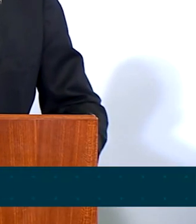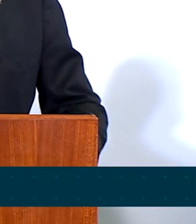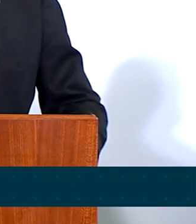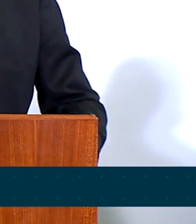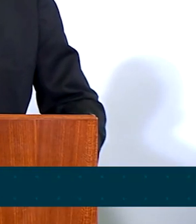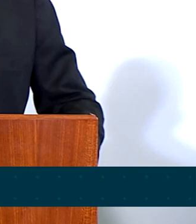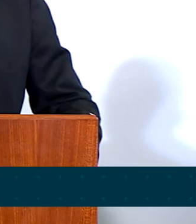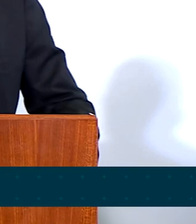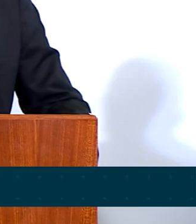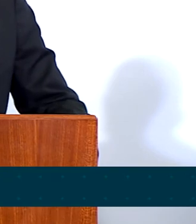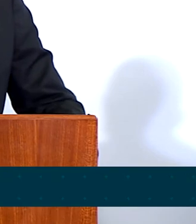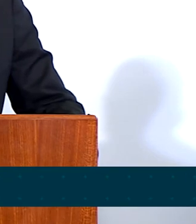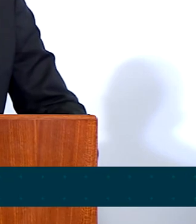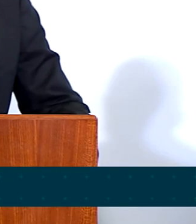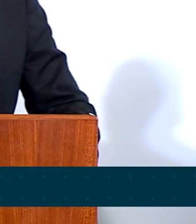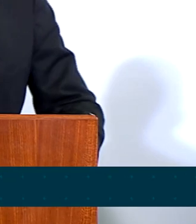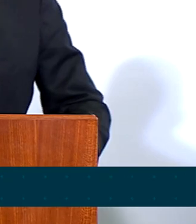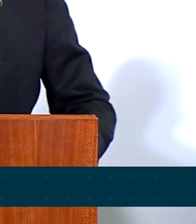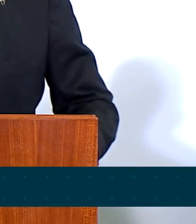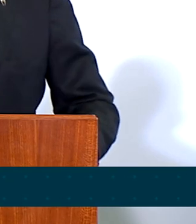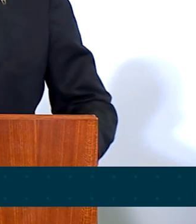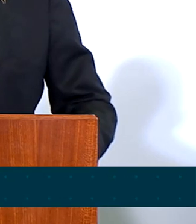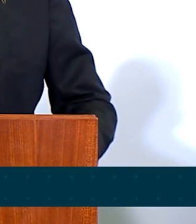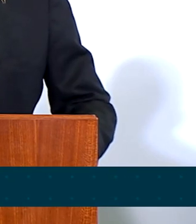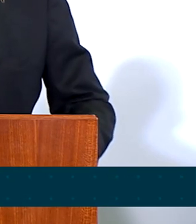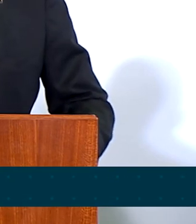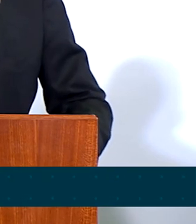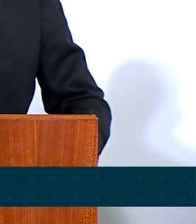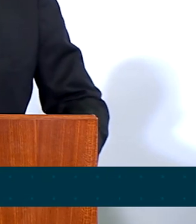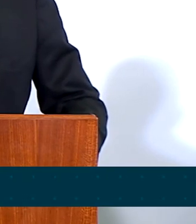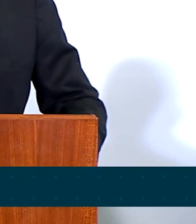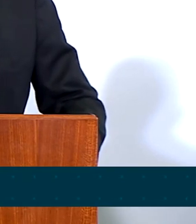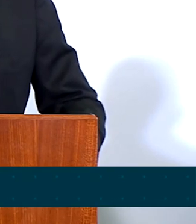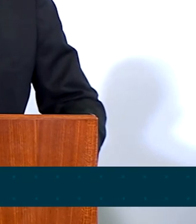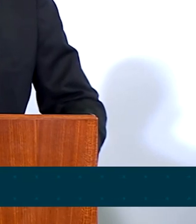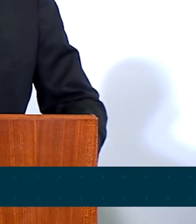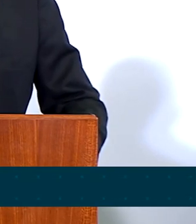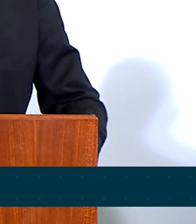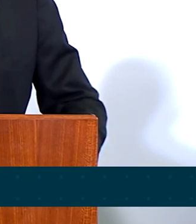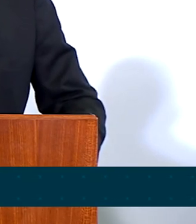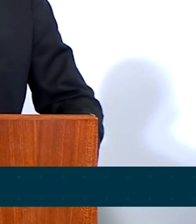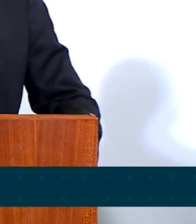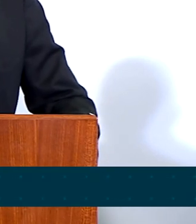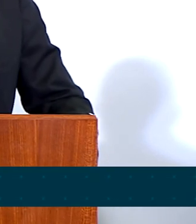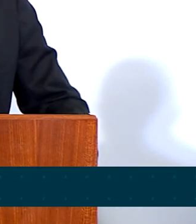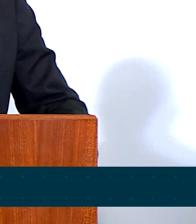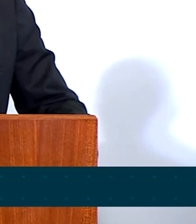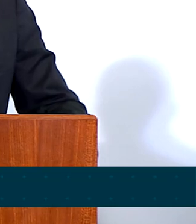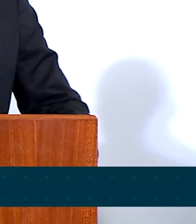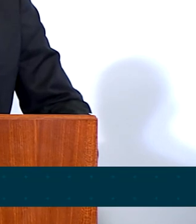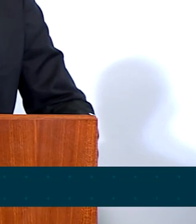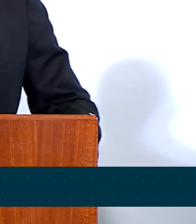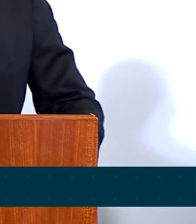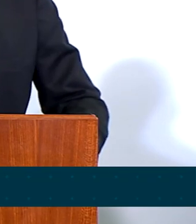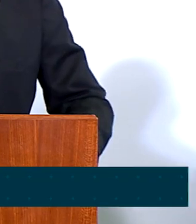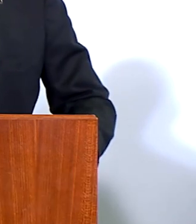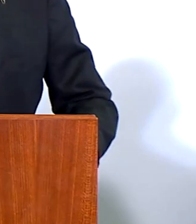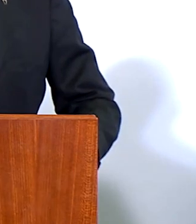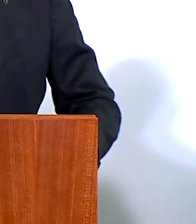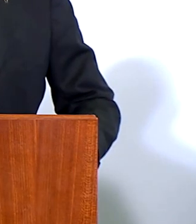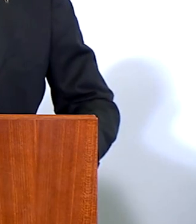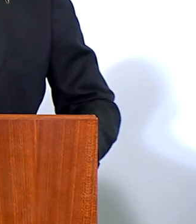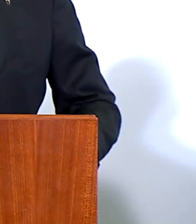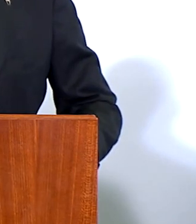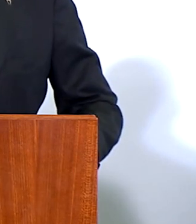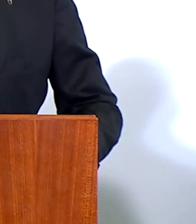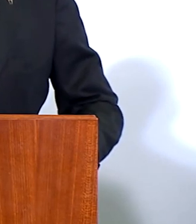É sinal que mais gente realmente que entende de economia e sabe como lidar com esta